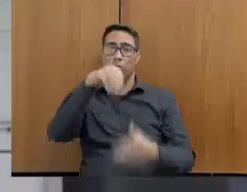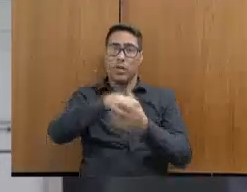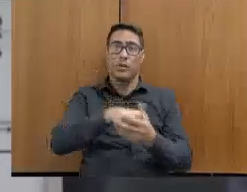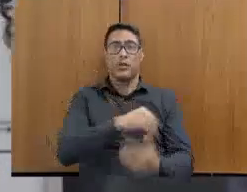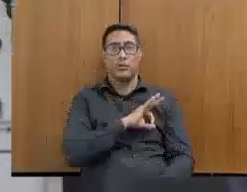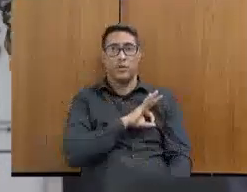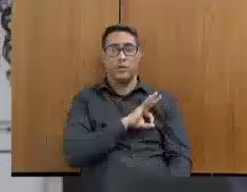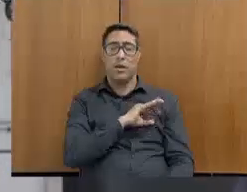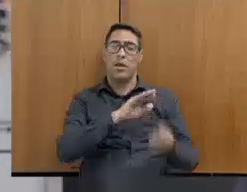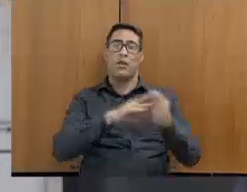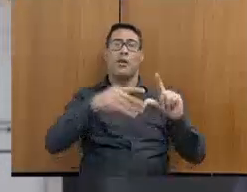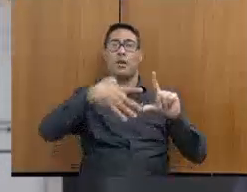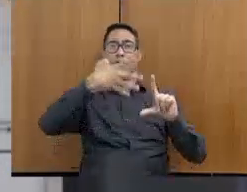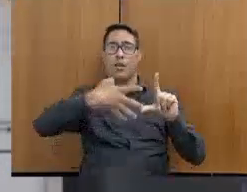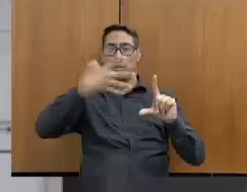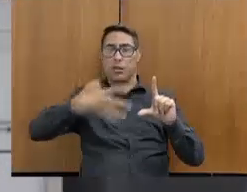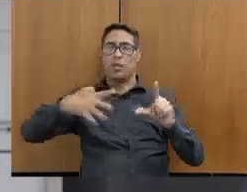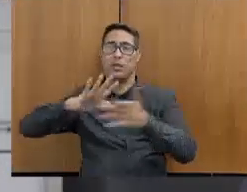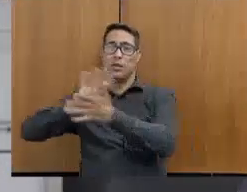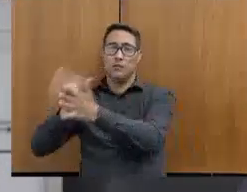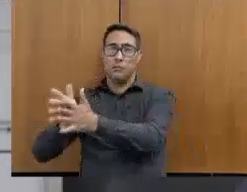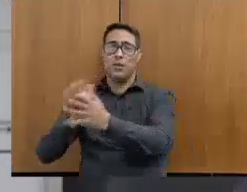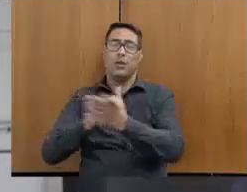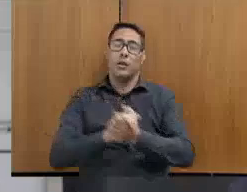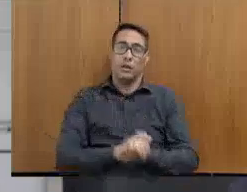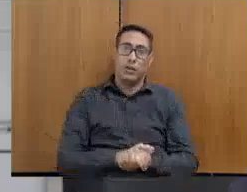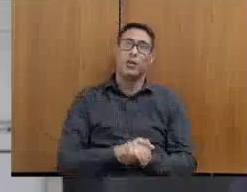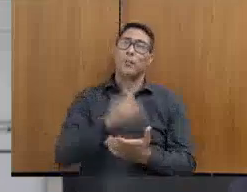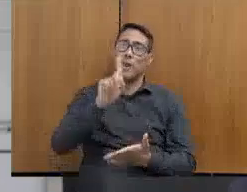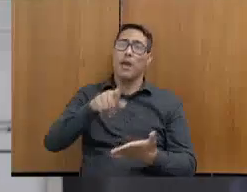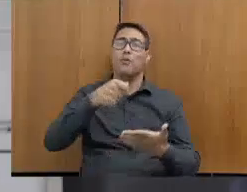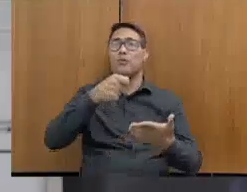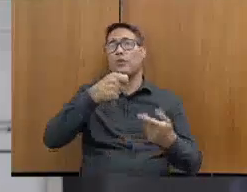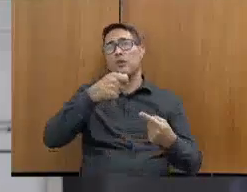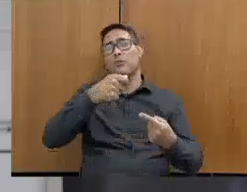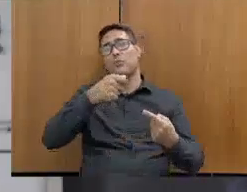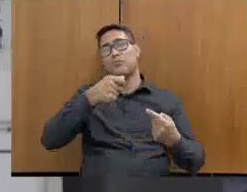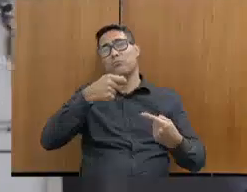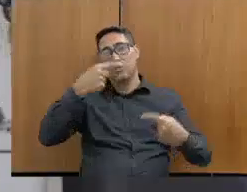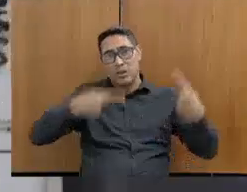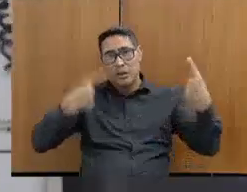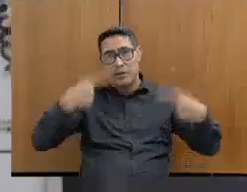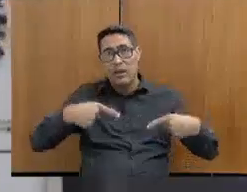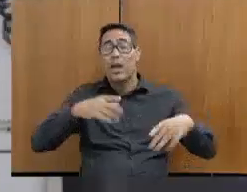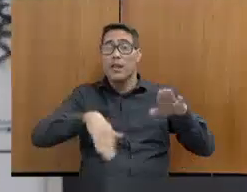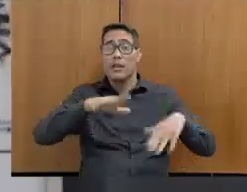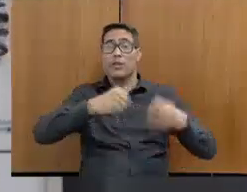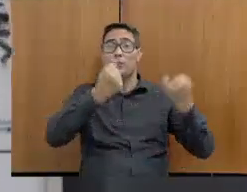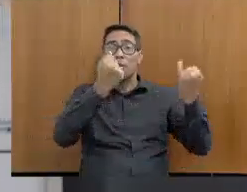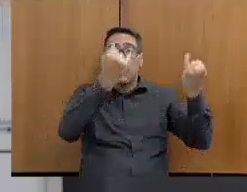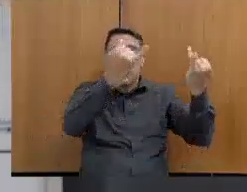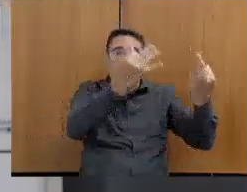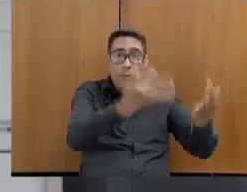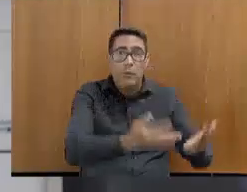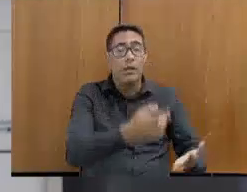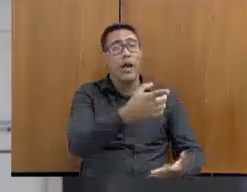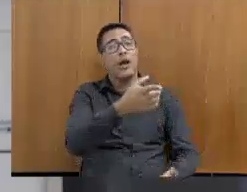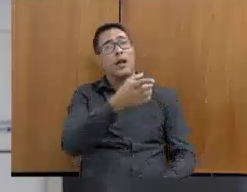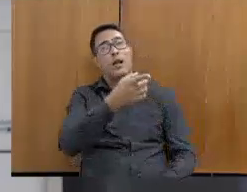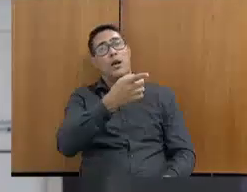lgbtfobia também é um desafio a gente Às vezes tem que traduzir para os delegados o que é que tá acontecendo para conseguir